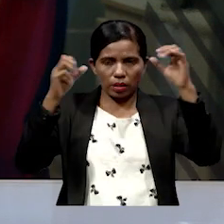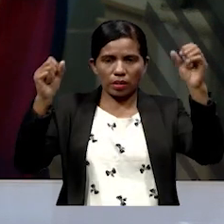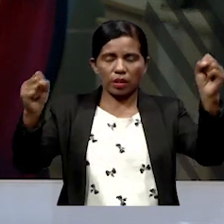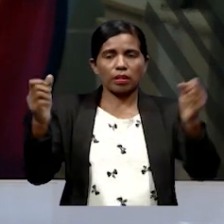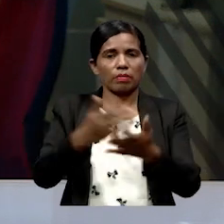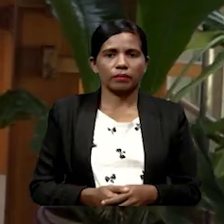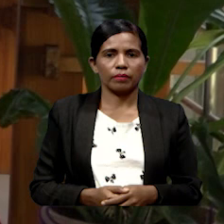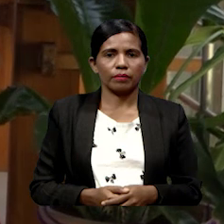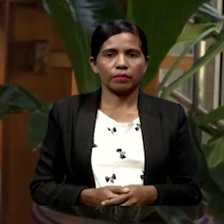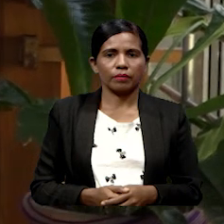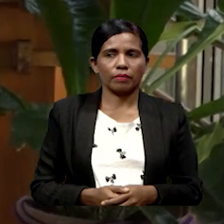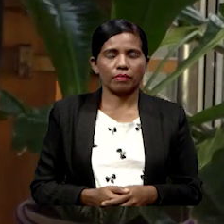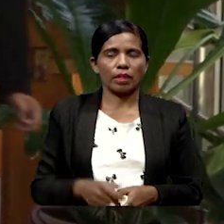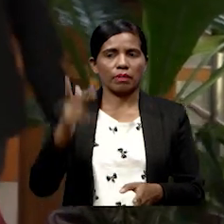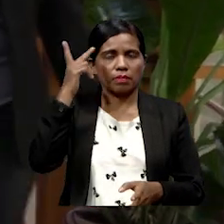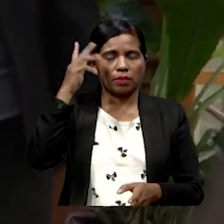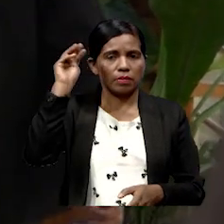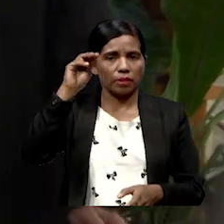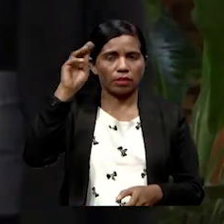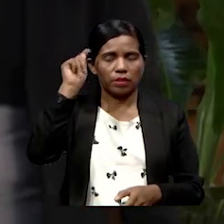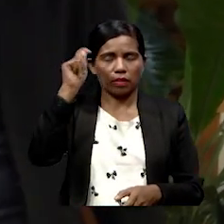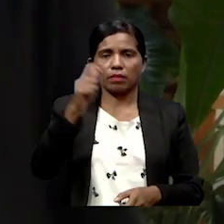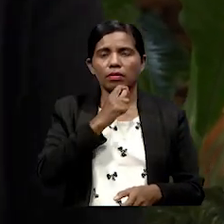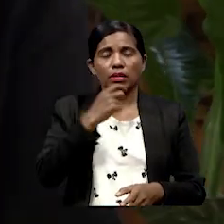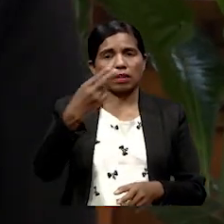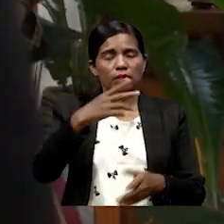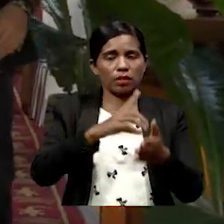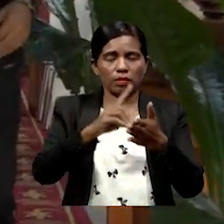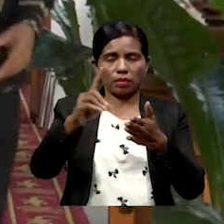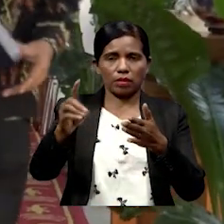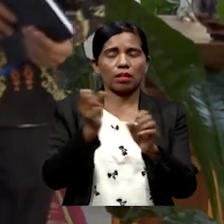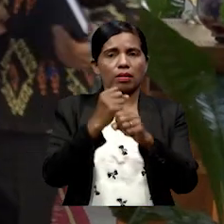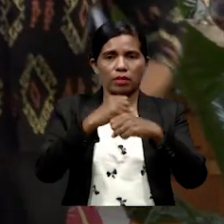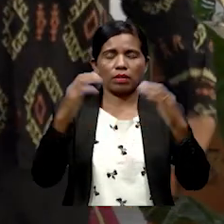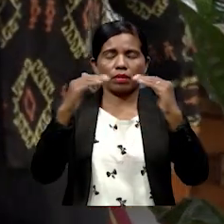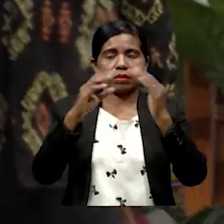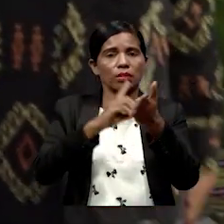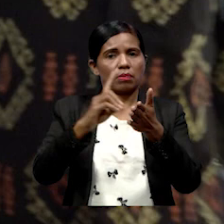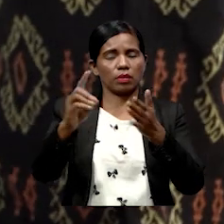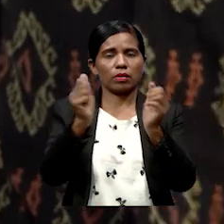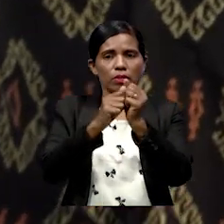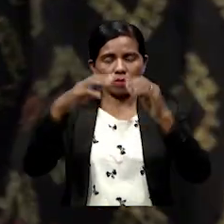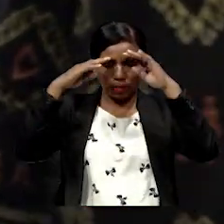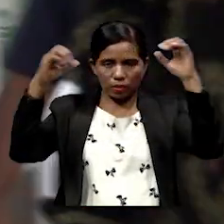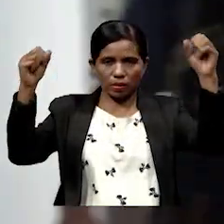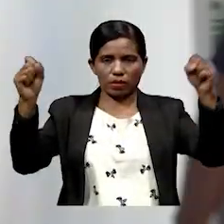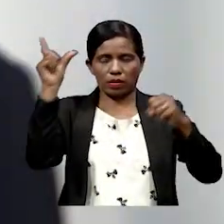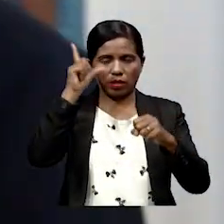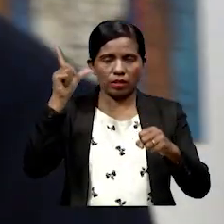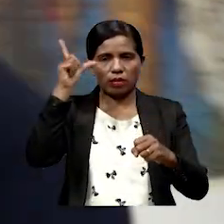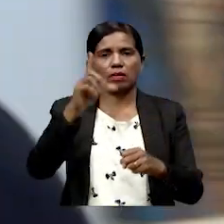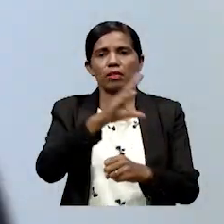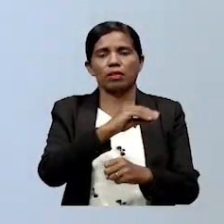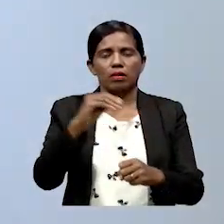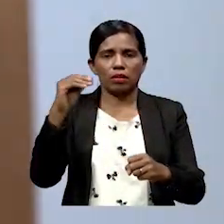eleito. Primeiro-ministro Tor Matangruak e a quinta semana ne hala o encontro semanal o presidente da República Francisco Guterres